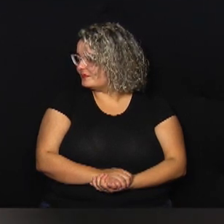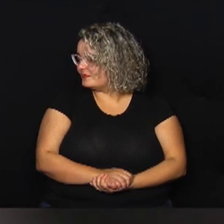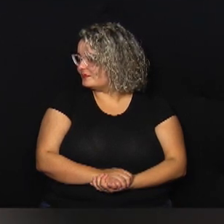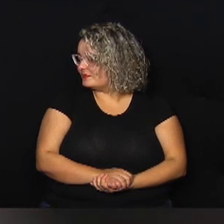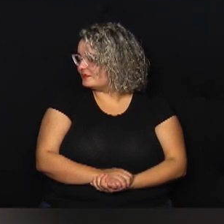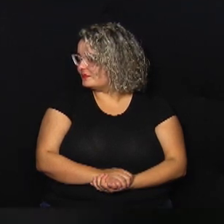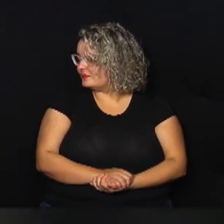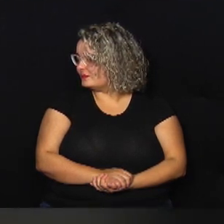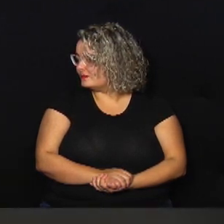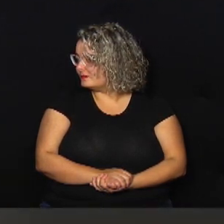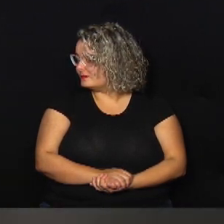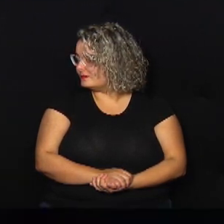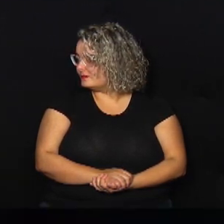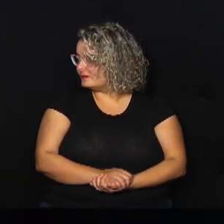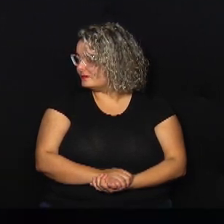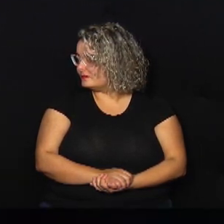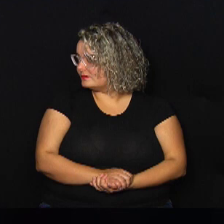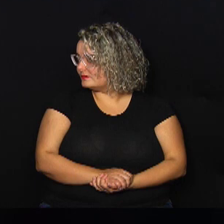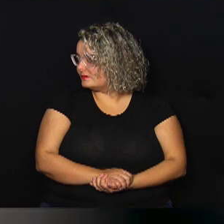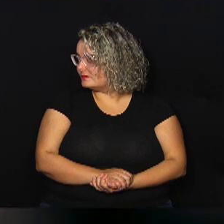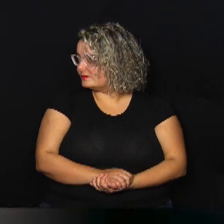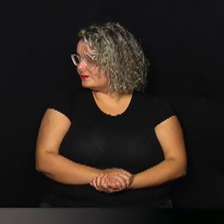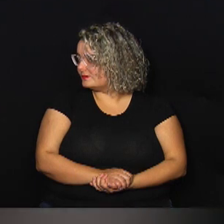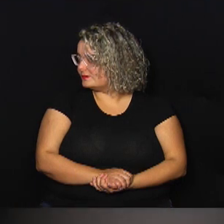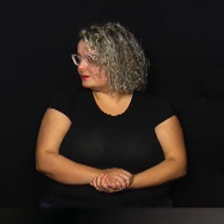it never mattered what you thought?